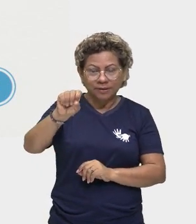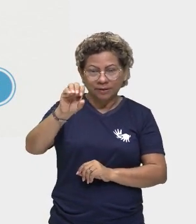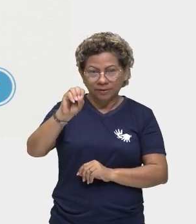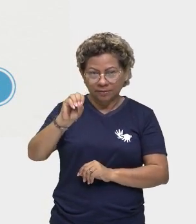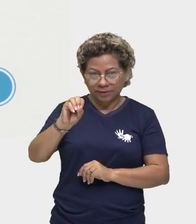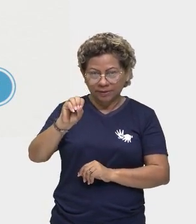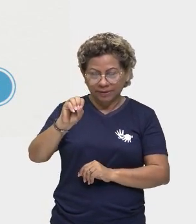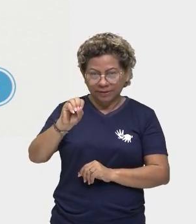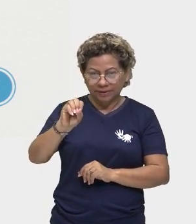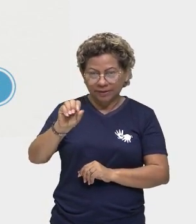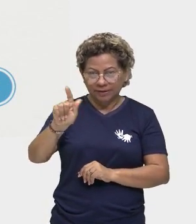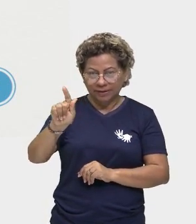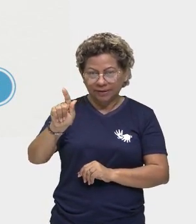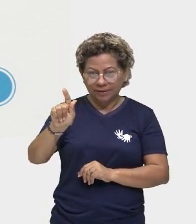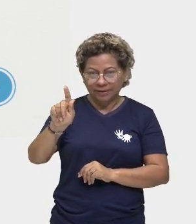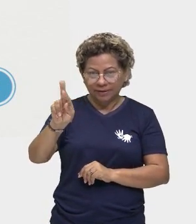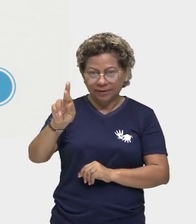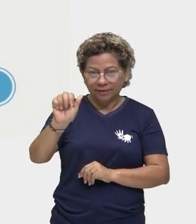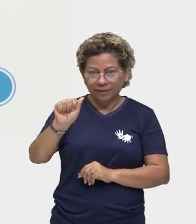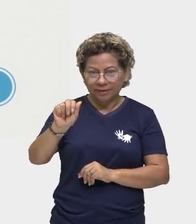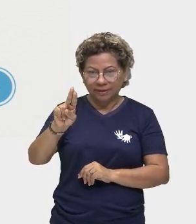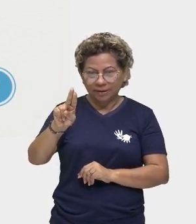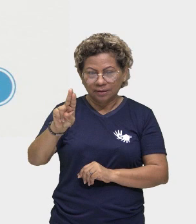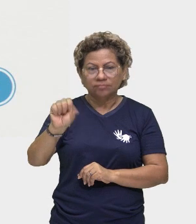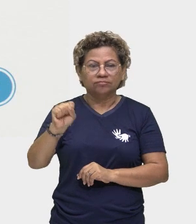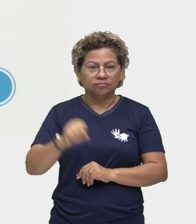ângulos aqui, ó,